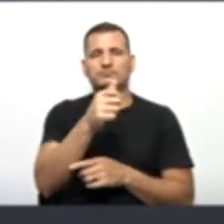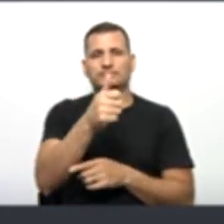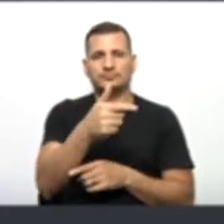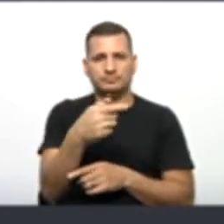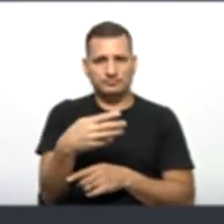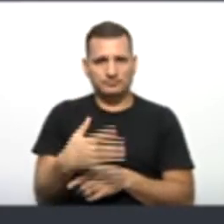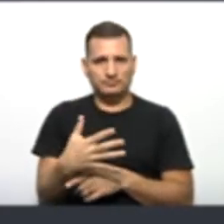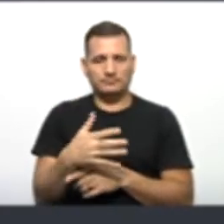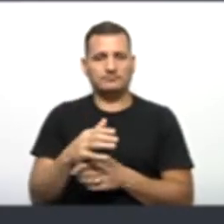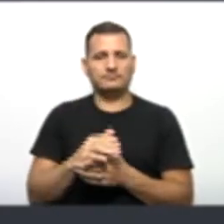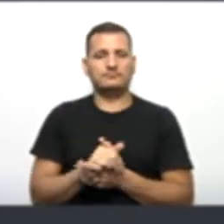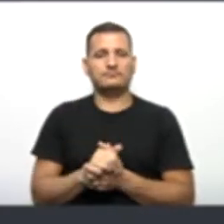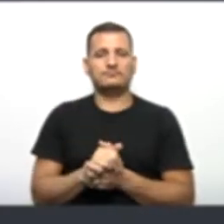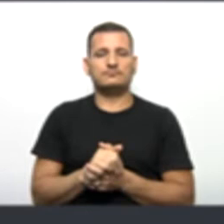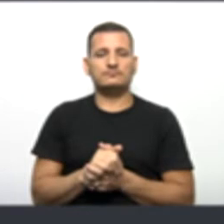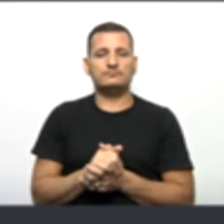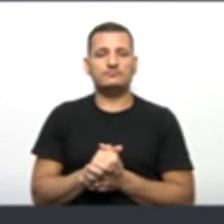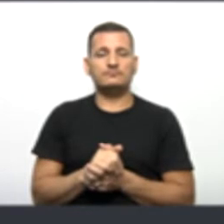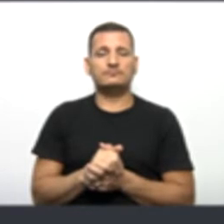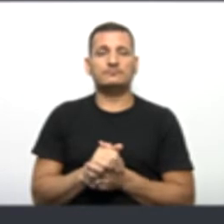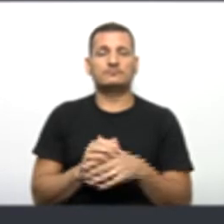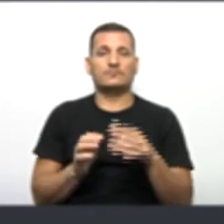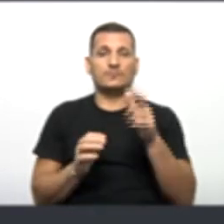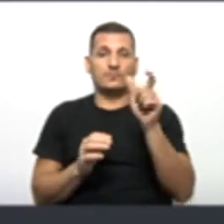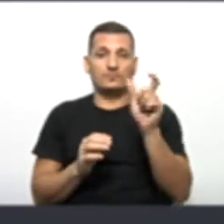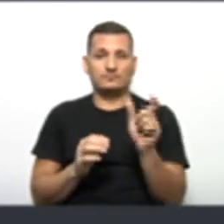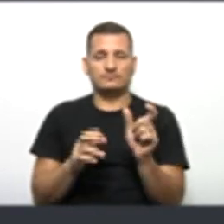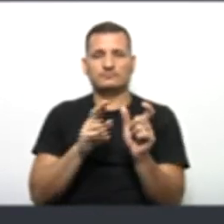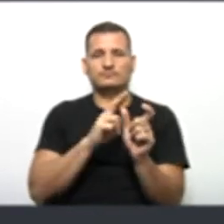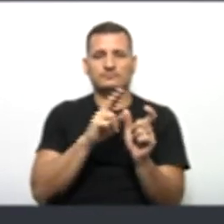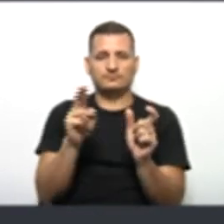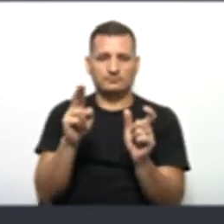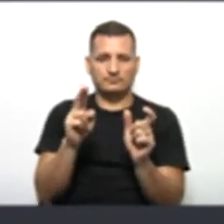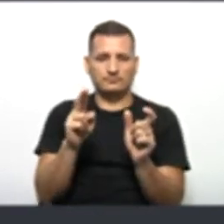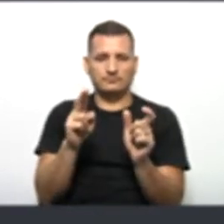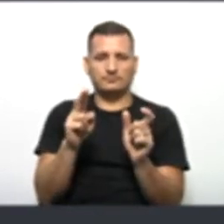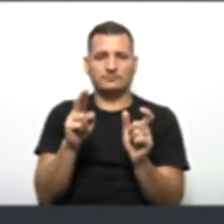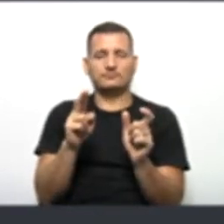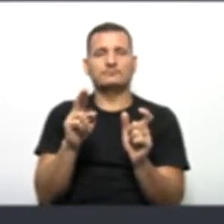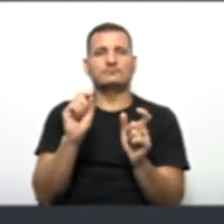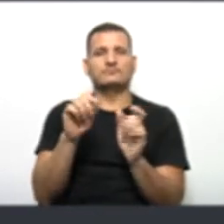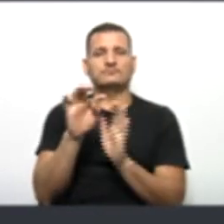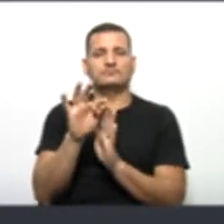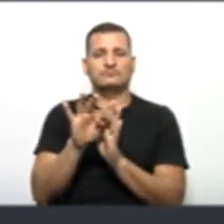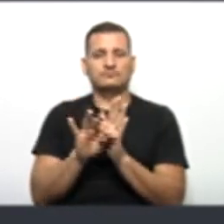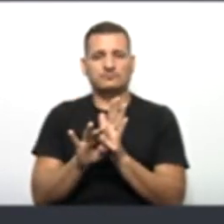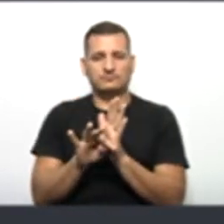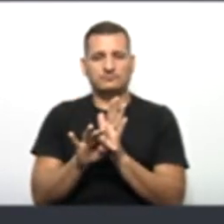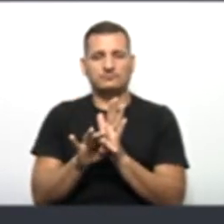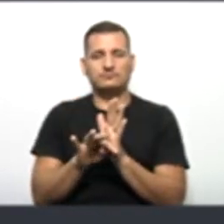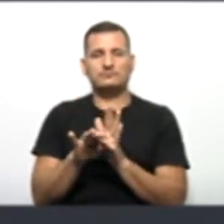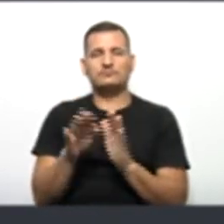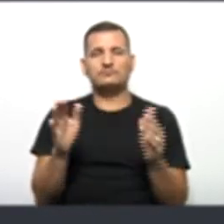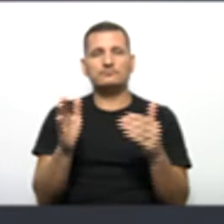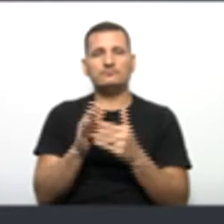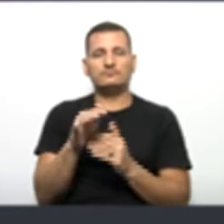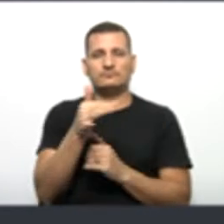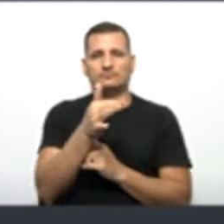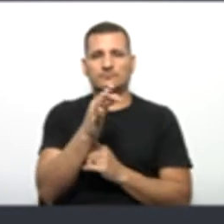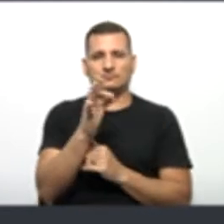inteiro o outro campo da minha tabela vai se chamar nome ele vai receber texto o nome da pessoa